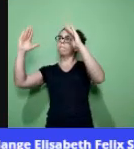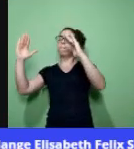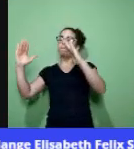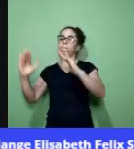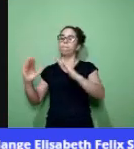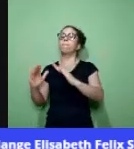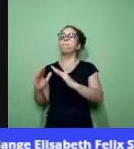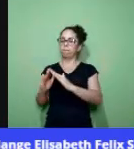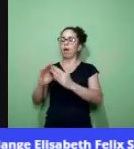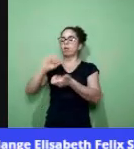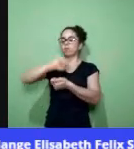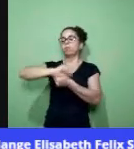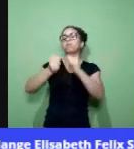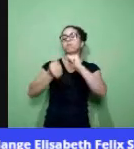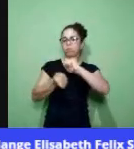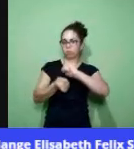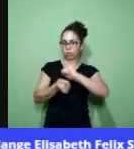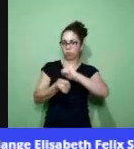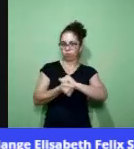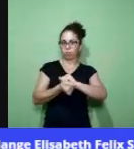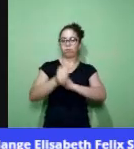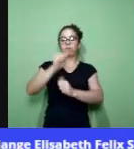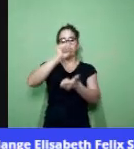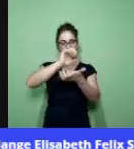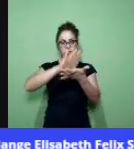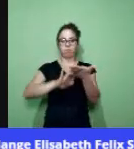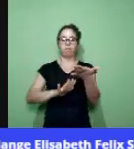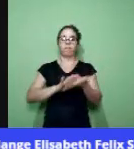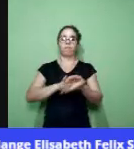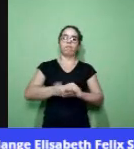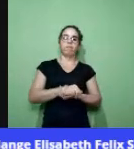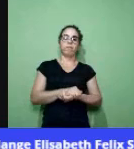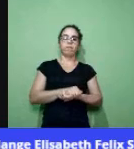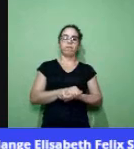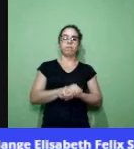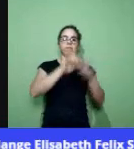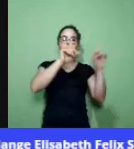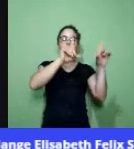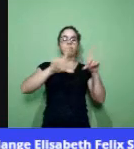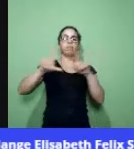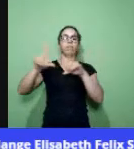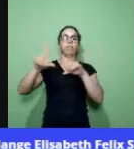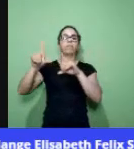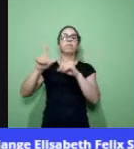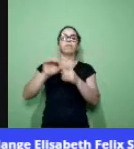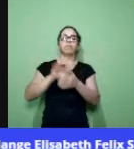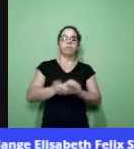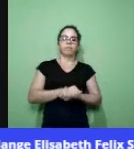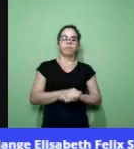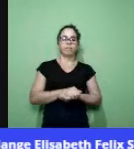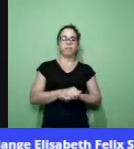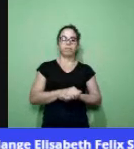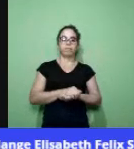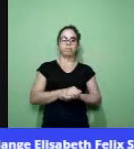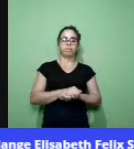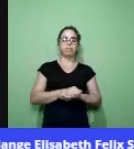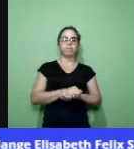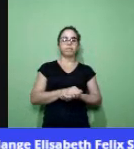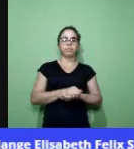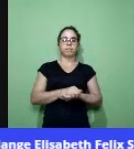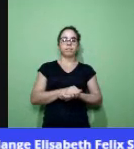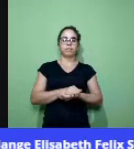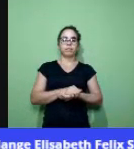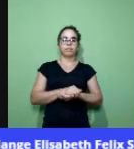adaptações também de atividades. Pode passar. Pode passar. Pode passar. Pode passar. Você.